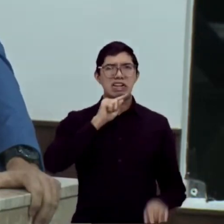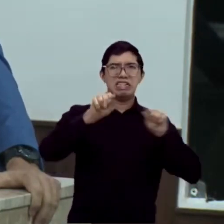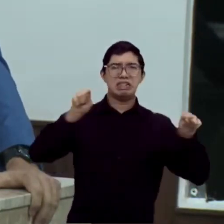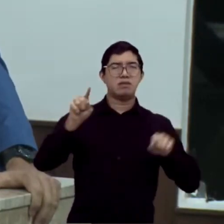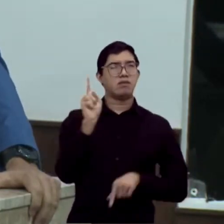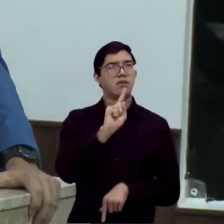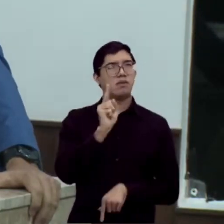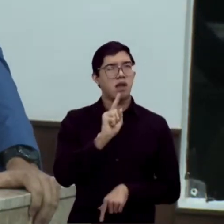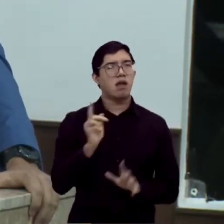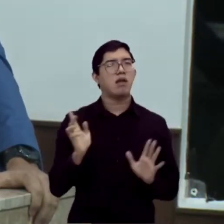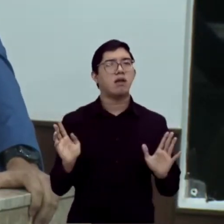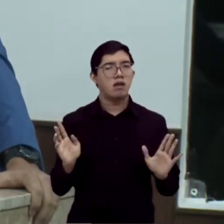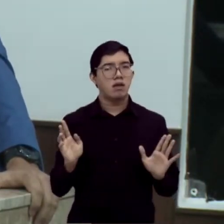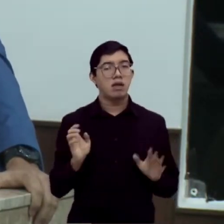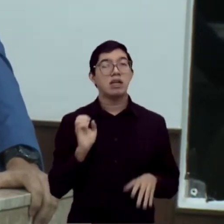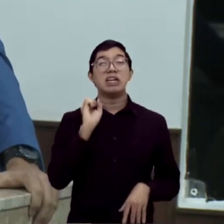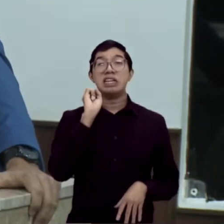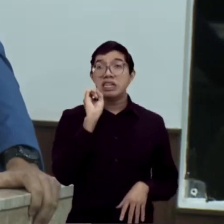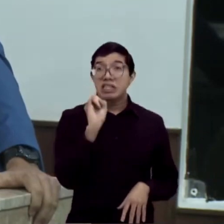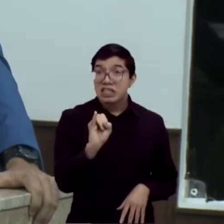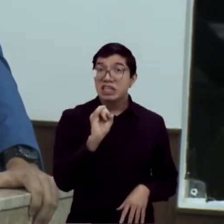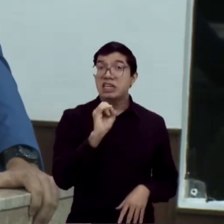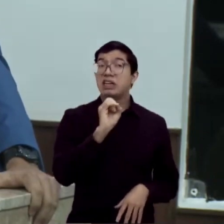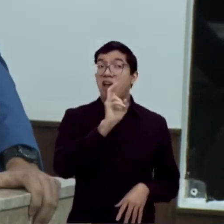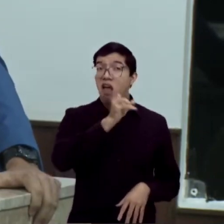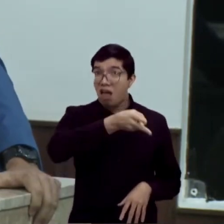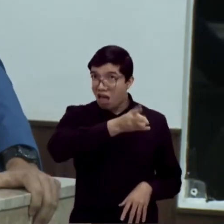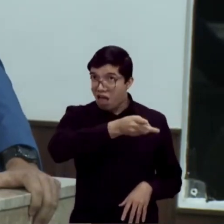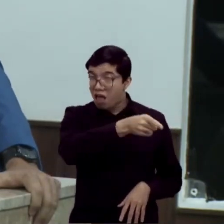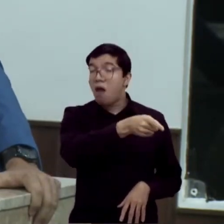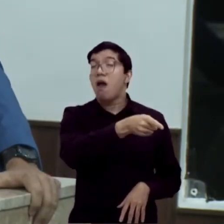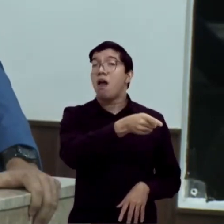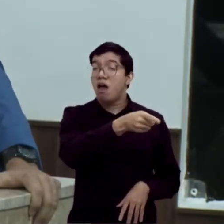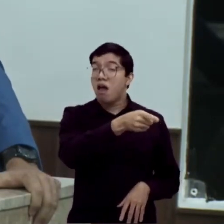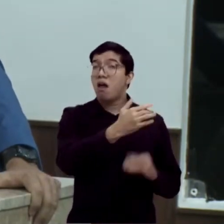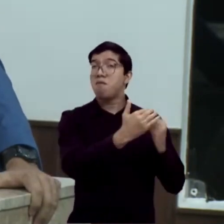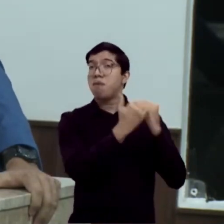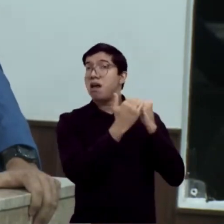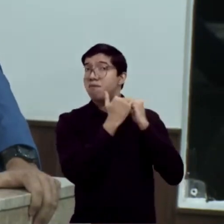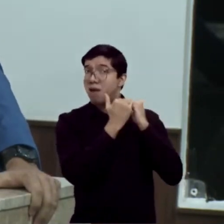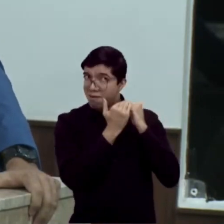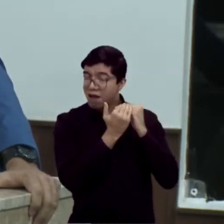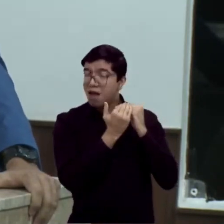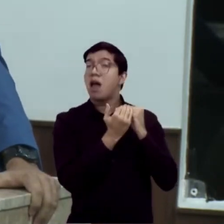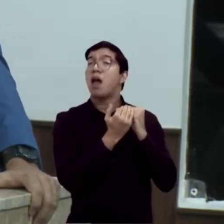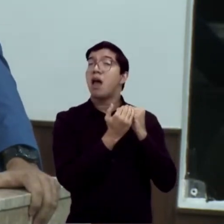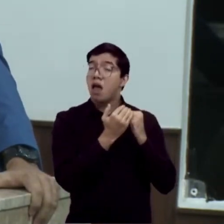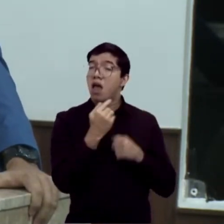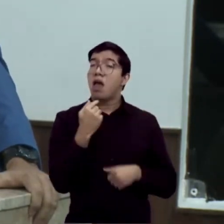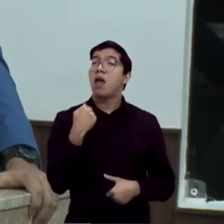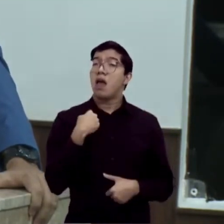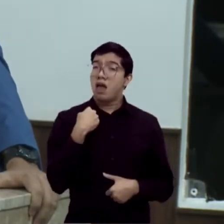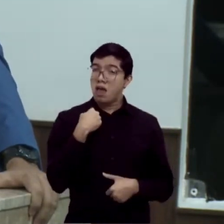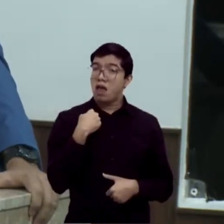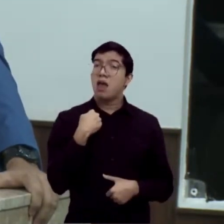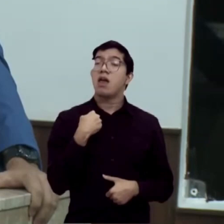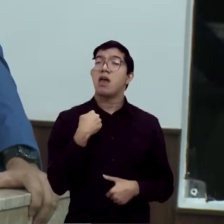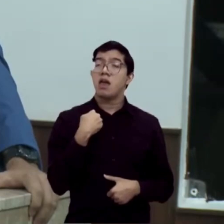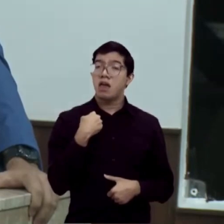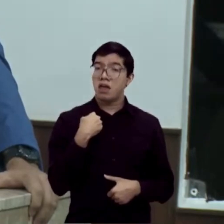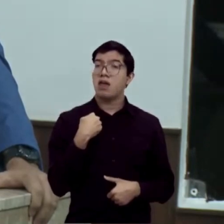Se continuar nessa guerra, eu sou um cara que costumo aqui não